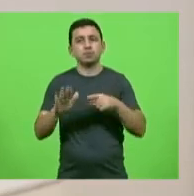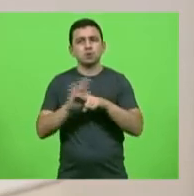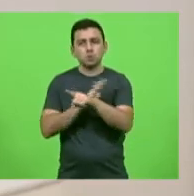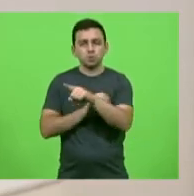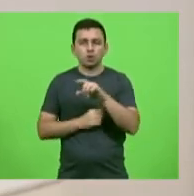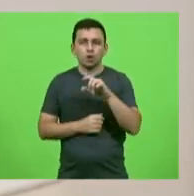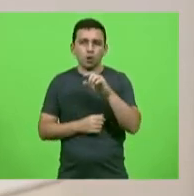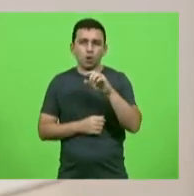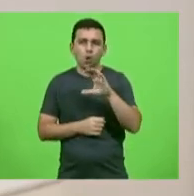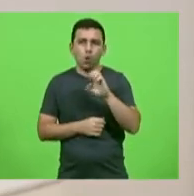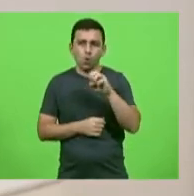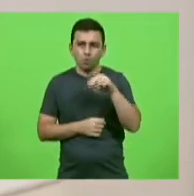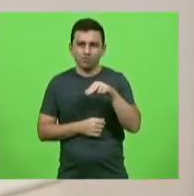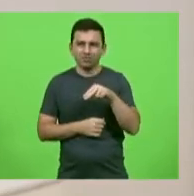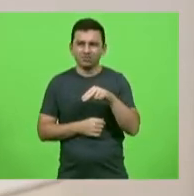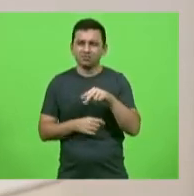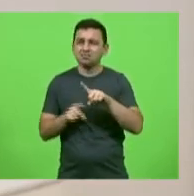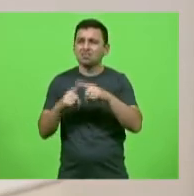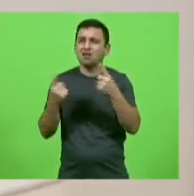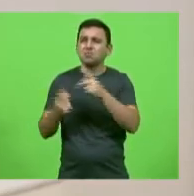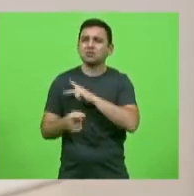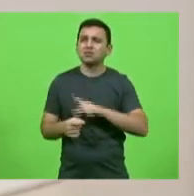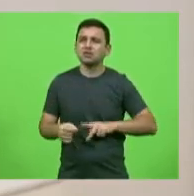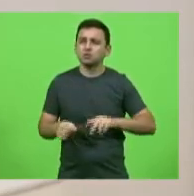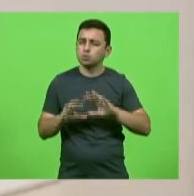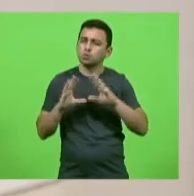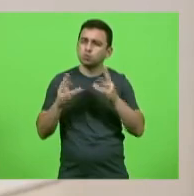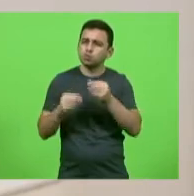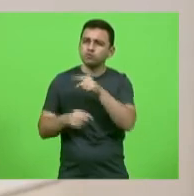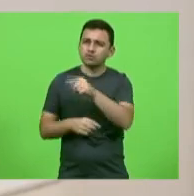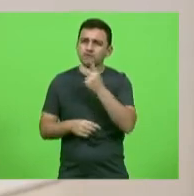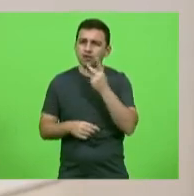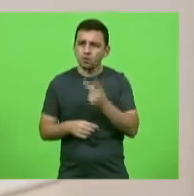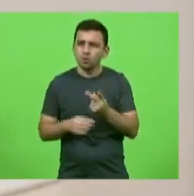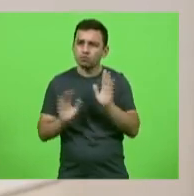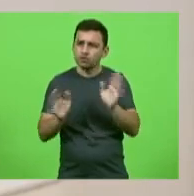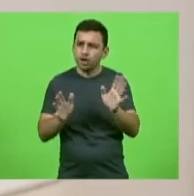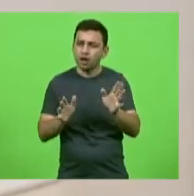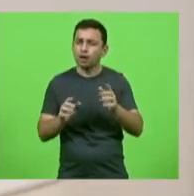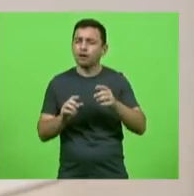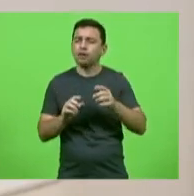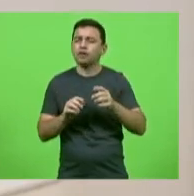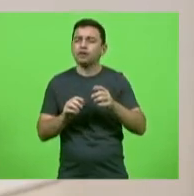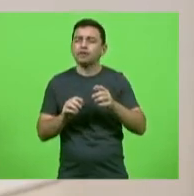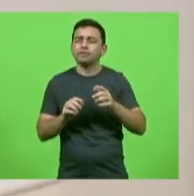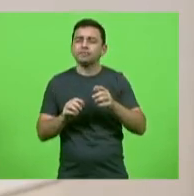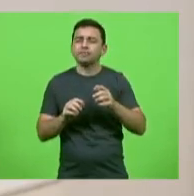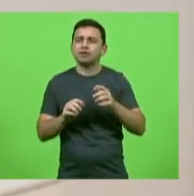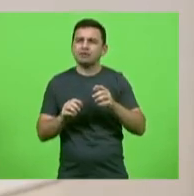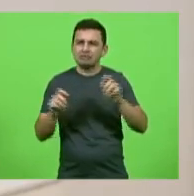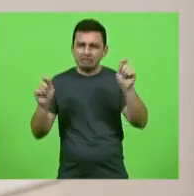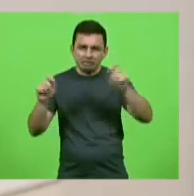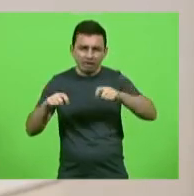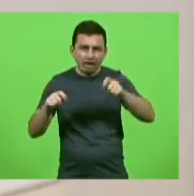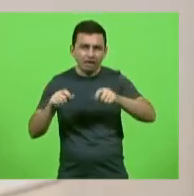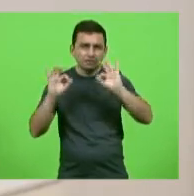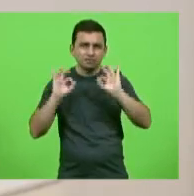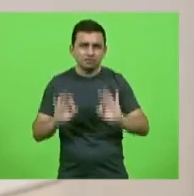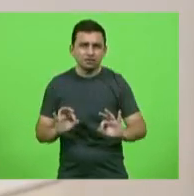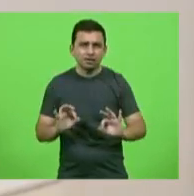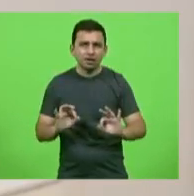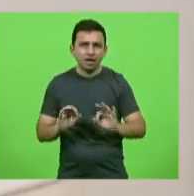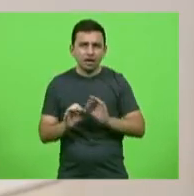Então, presidente, diante de toda essa dinâmica, né, que Vossa Excelência já referiu aqui, é possível afirmar que a orientação em relação